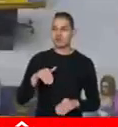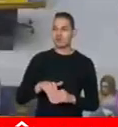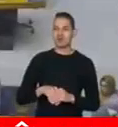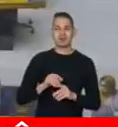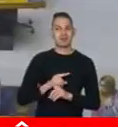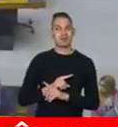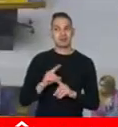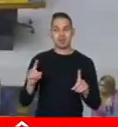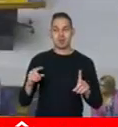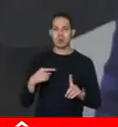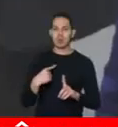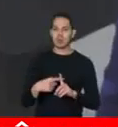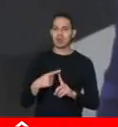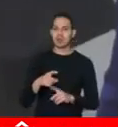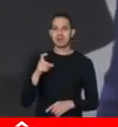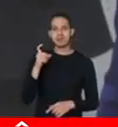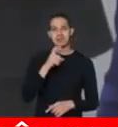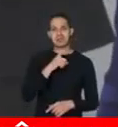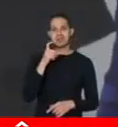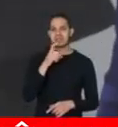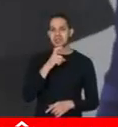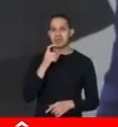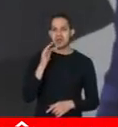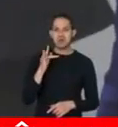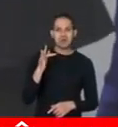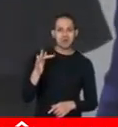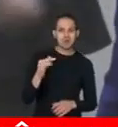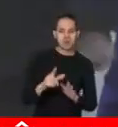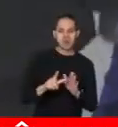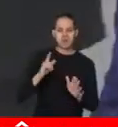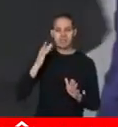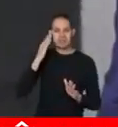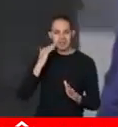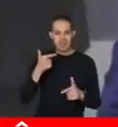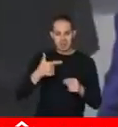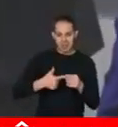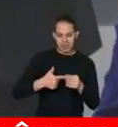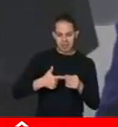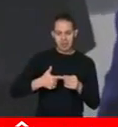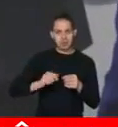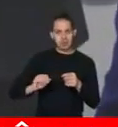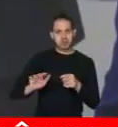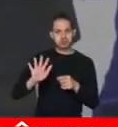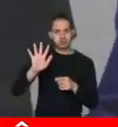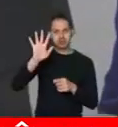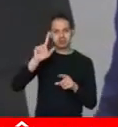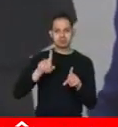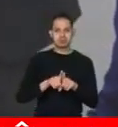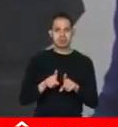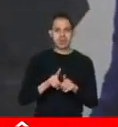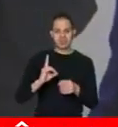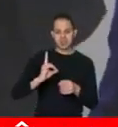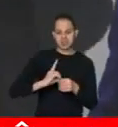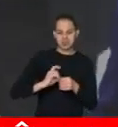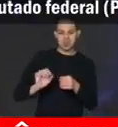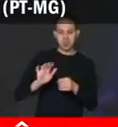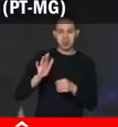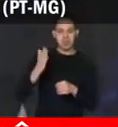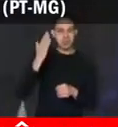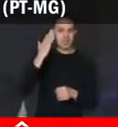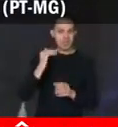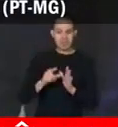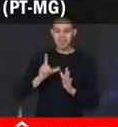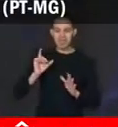Porque não é verdade que seja imprevisível os aumentos de gasolina e aumento de diesel. É previsível, porque